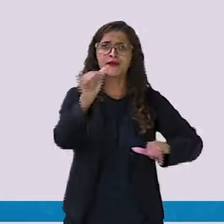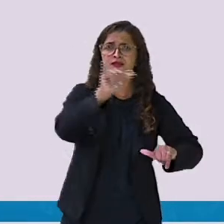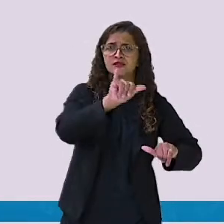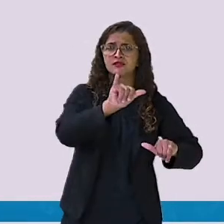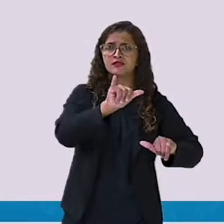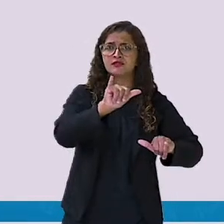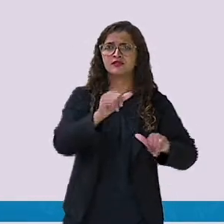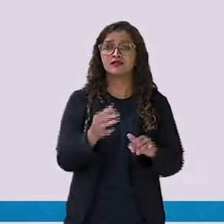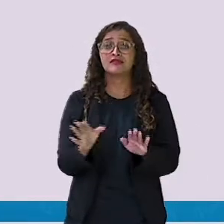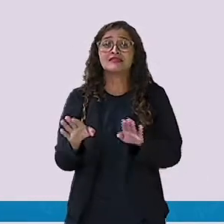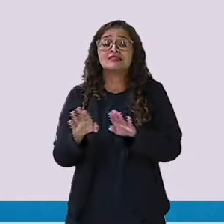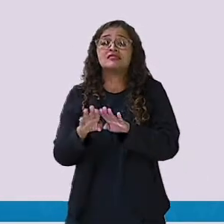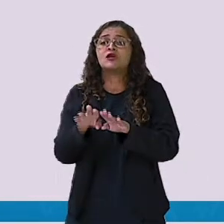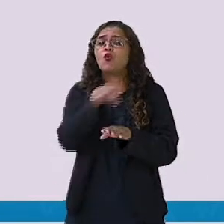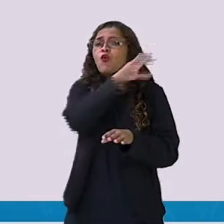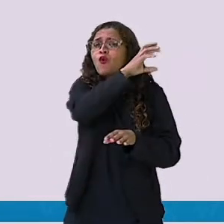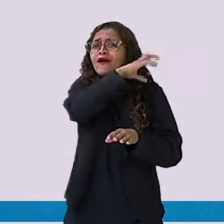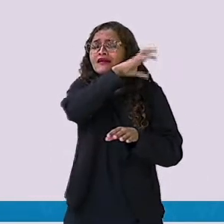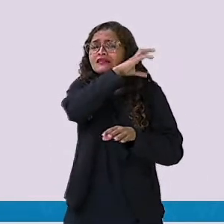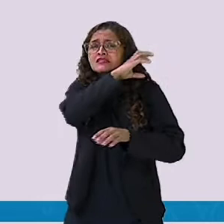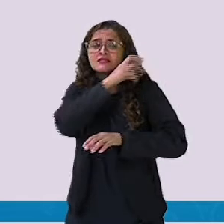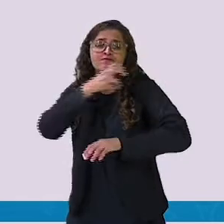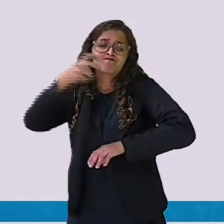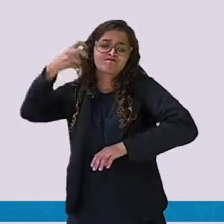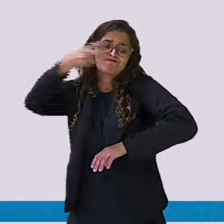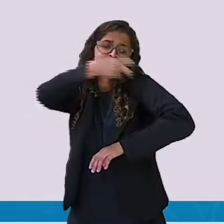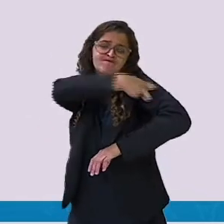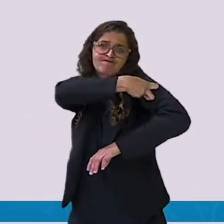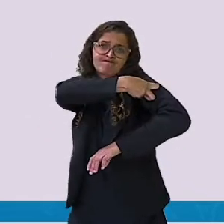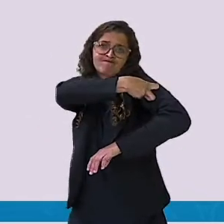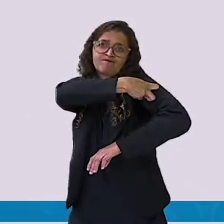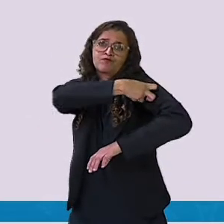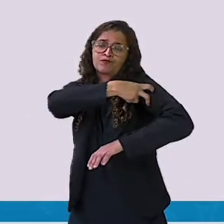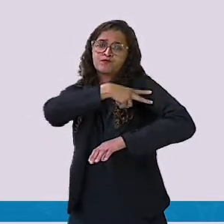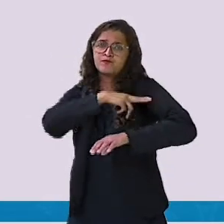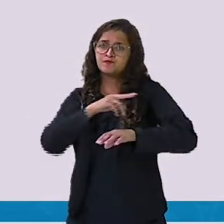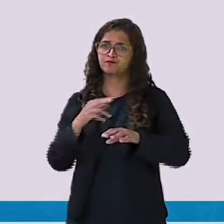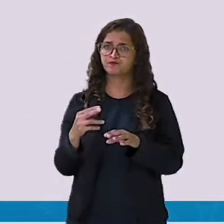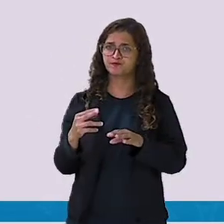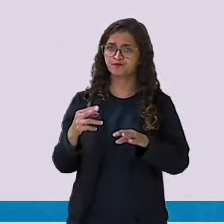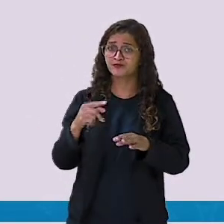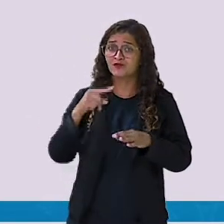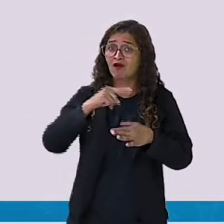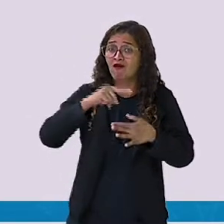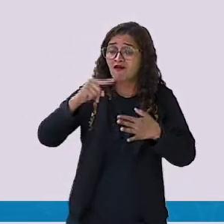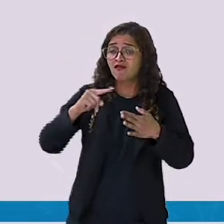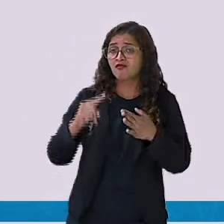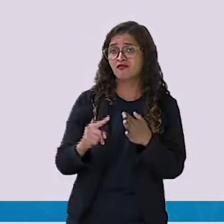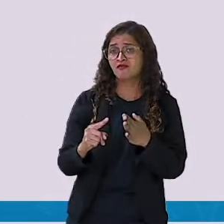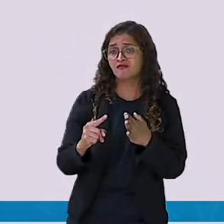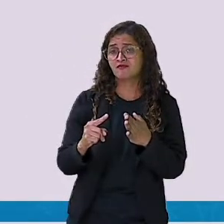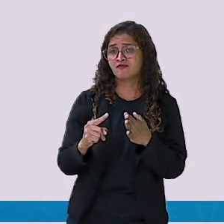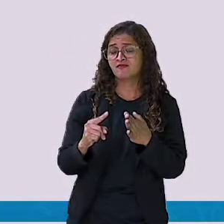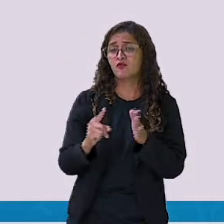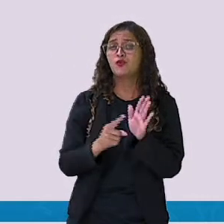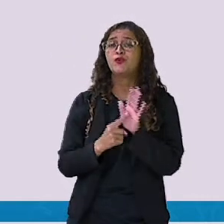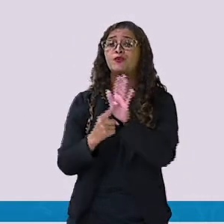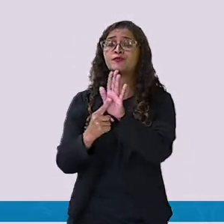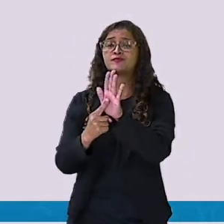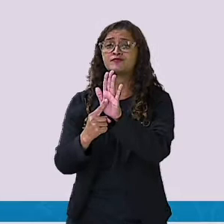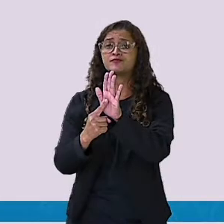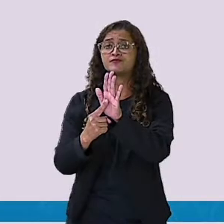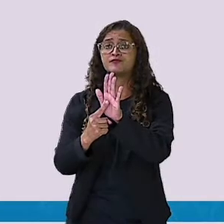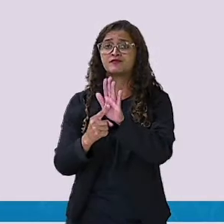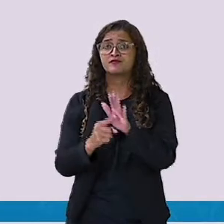Aplicação de vacinas e medicamentos nas criações de animais. Essas medidas elevam a produção